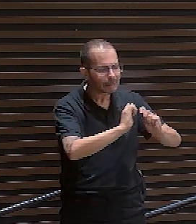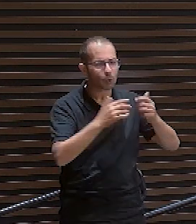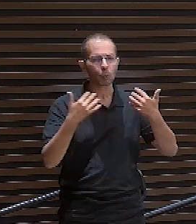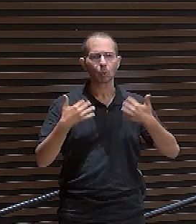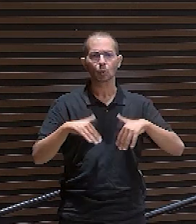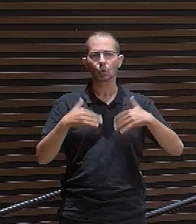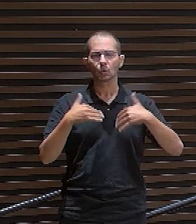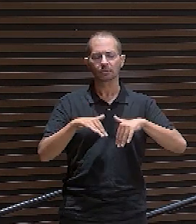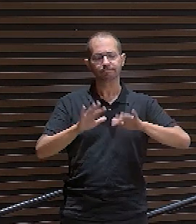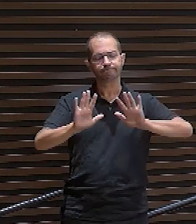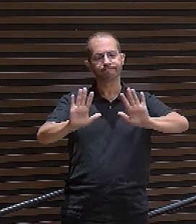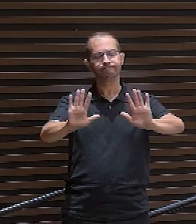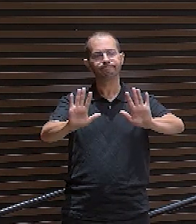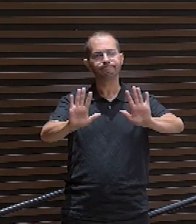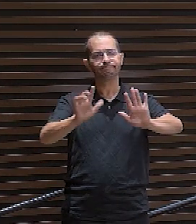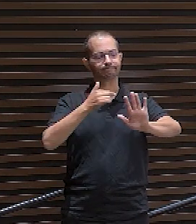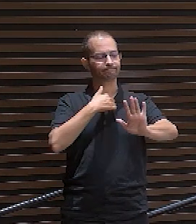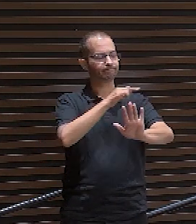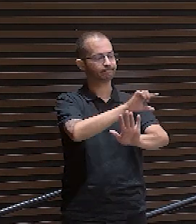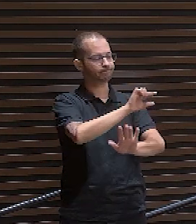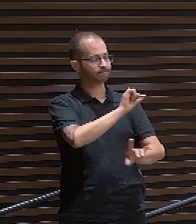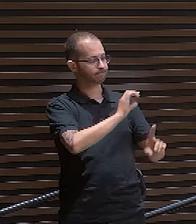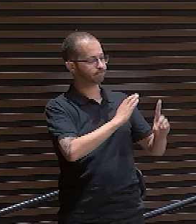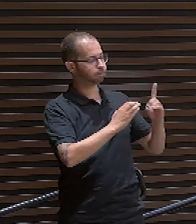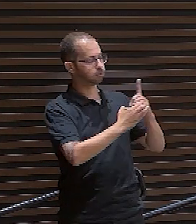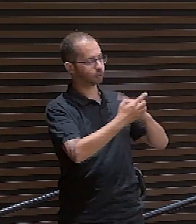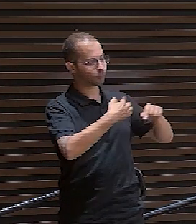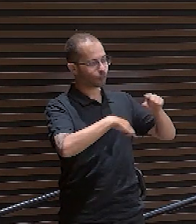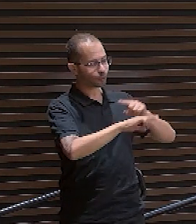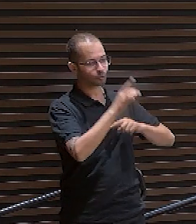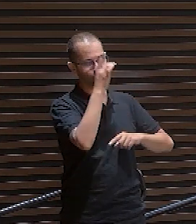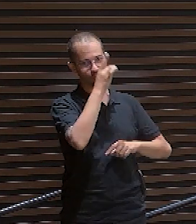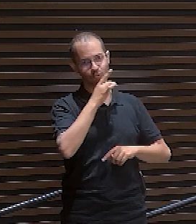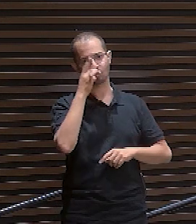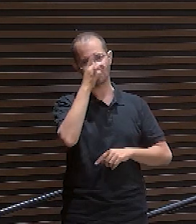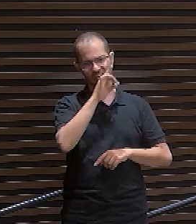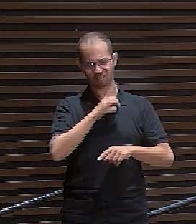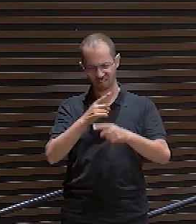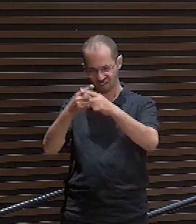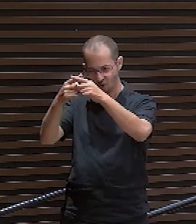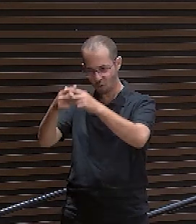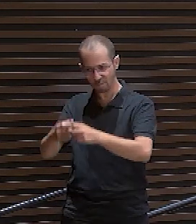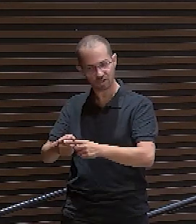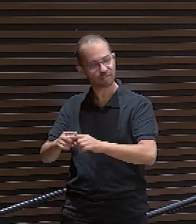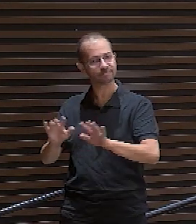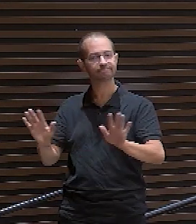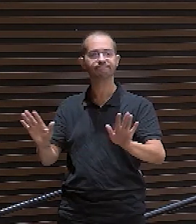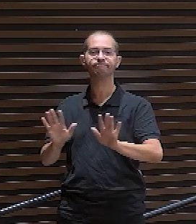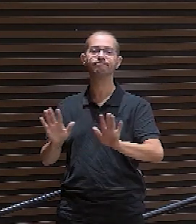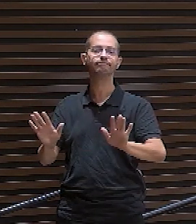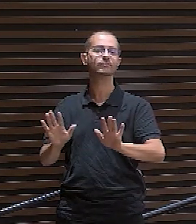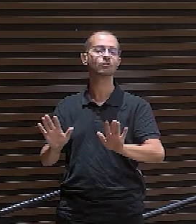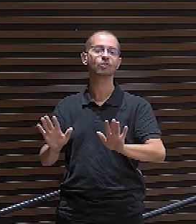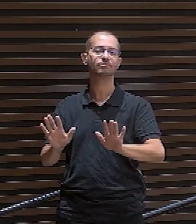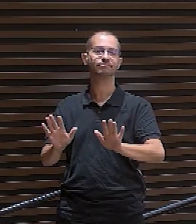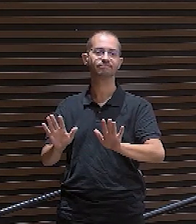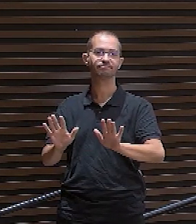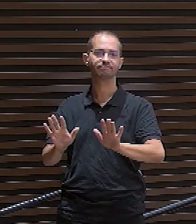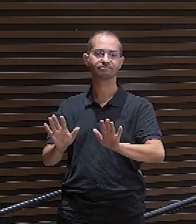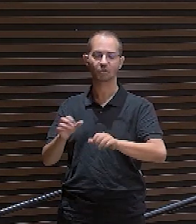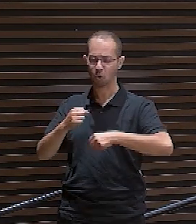Ele preferiu ir para o culto no domingo a competir naquela prova